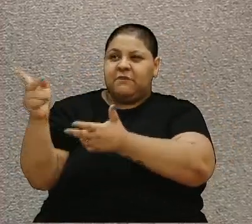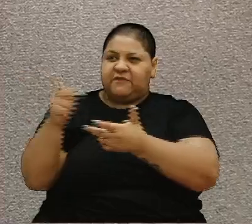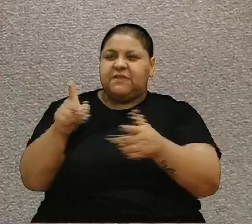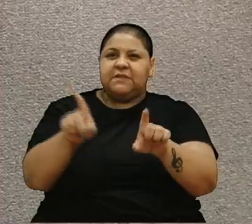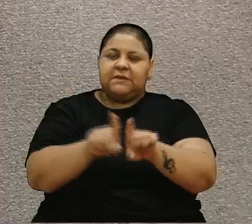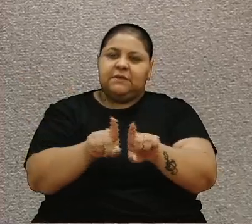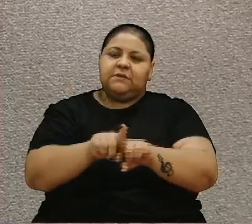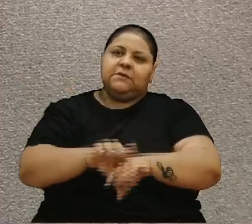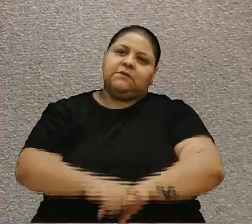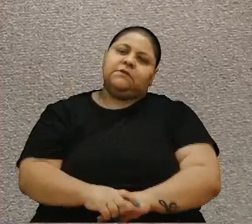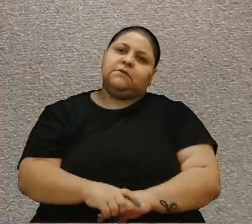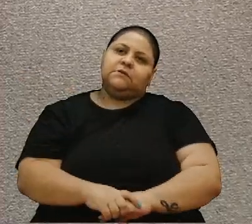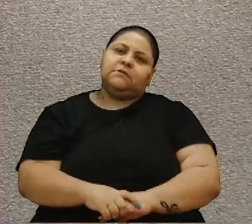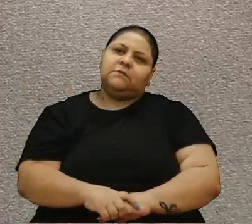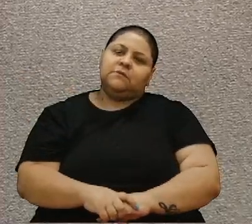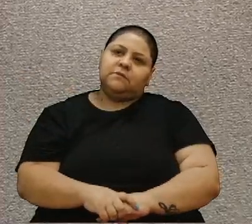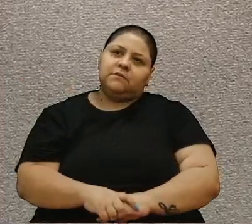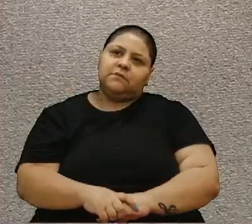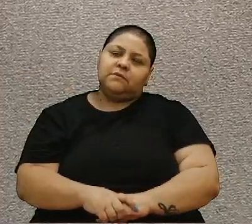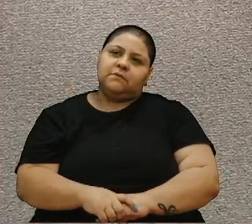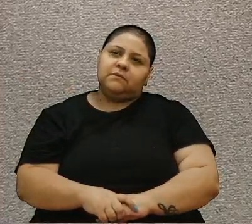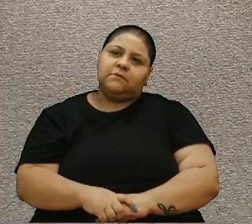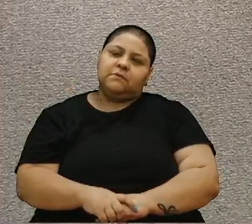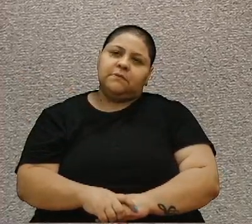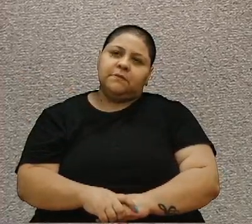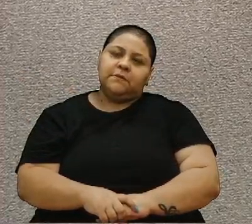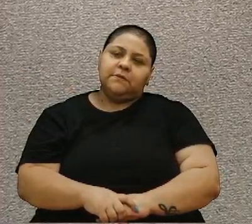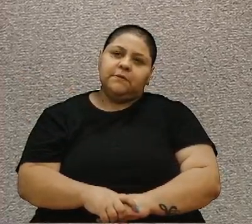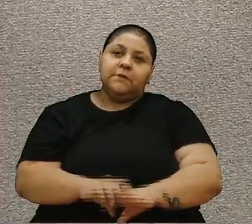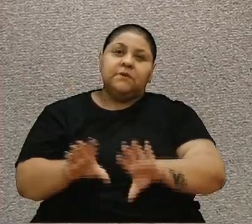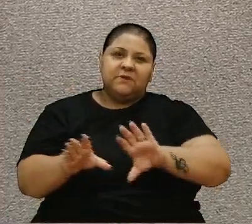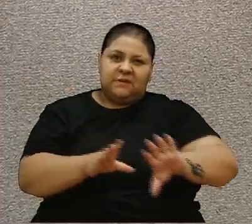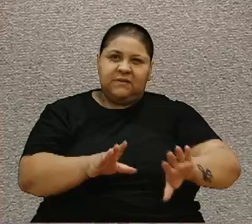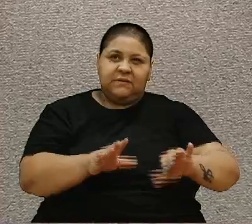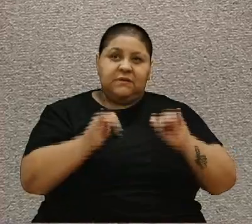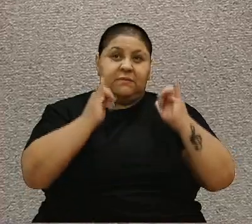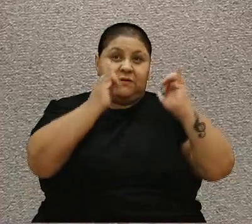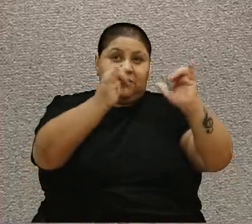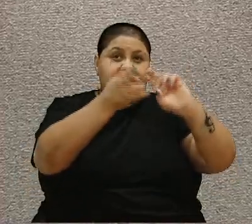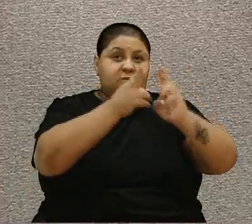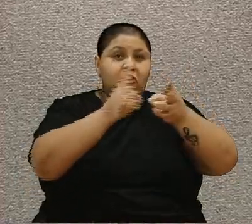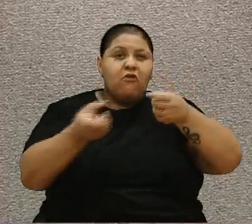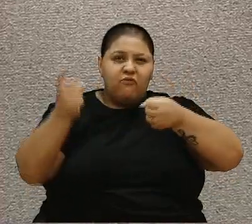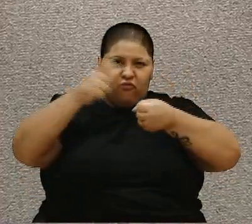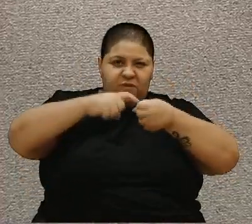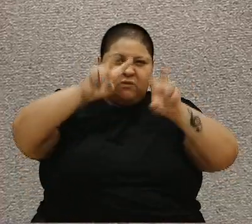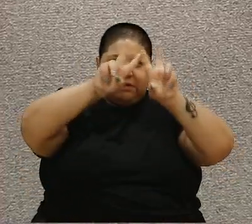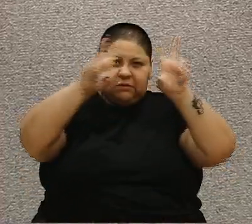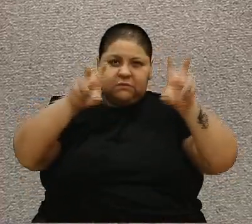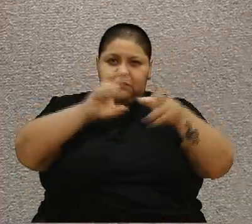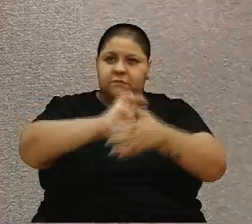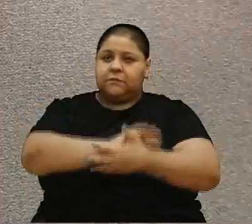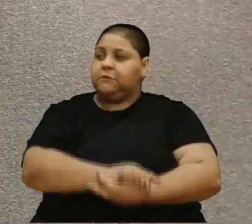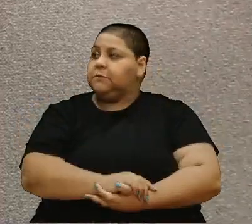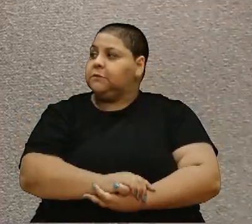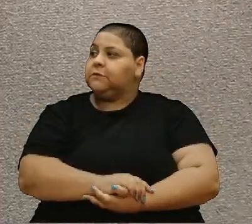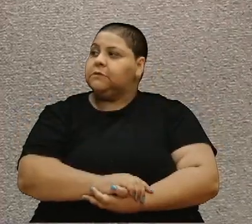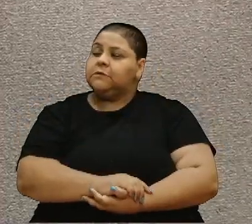conhecer. E a respeito do transporte público, retomando o assunto.